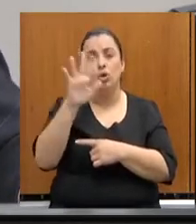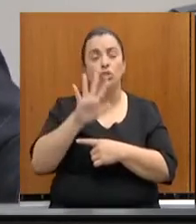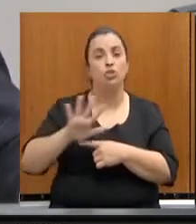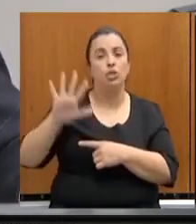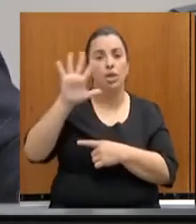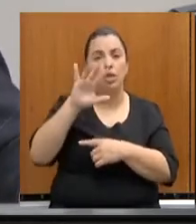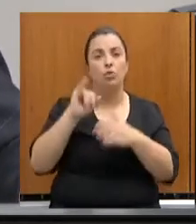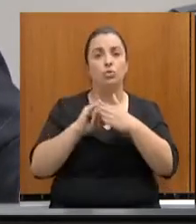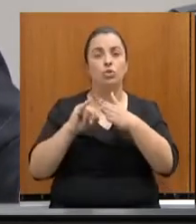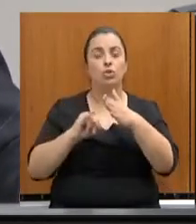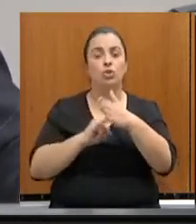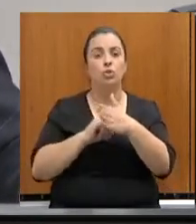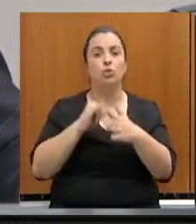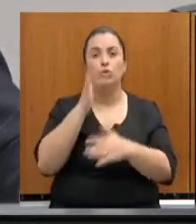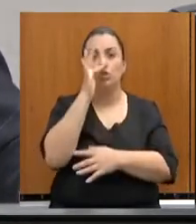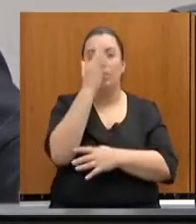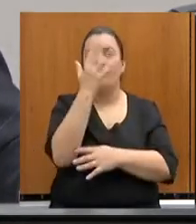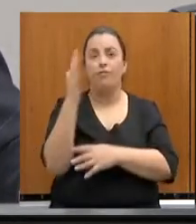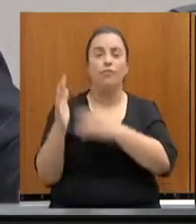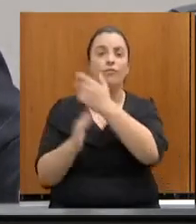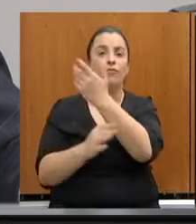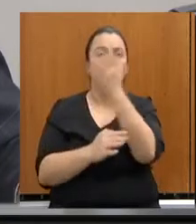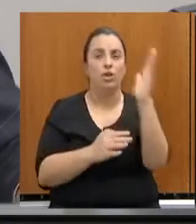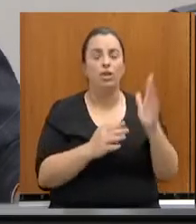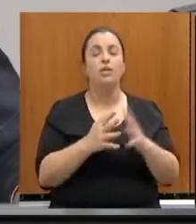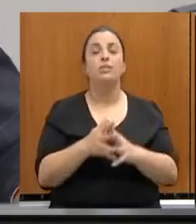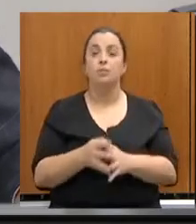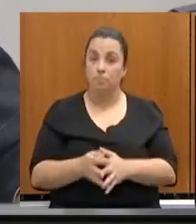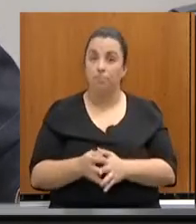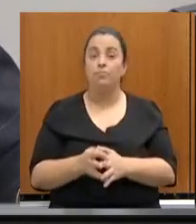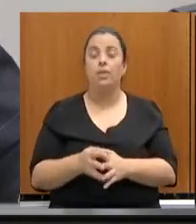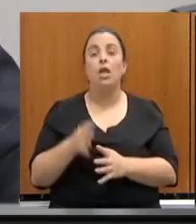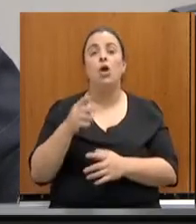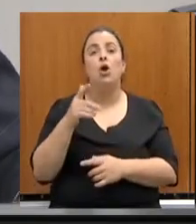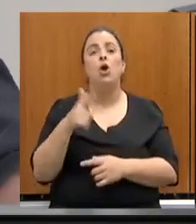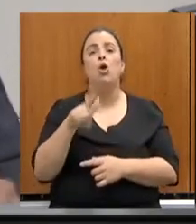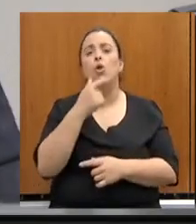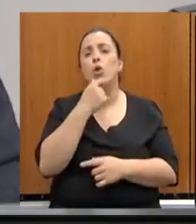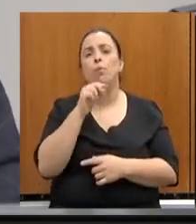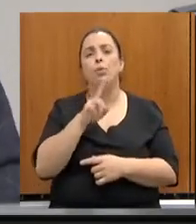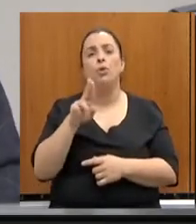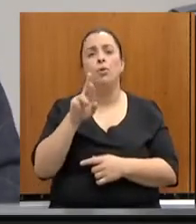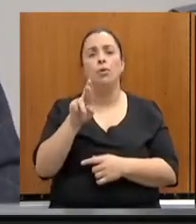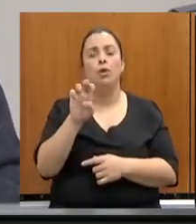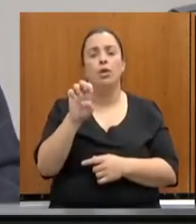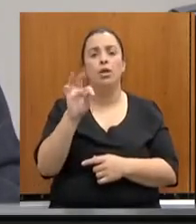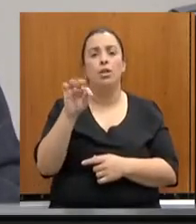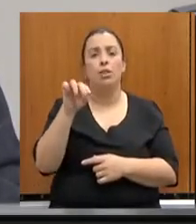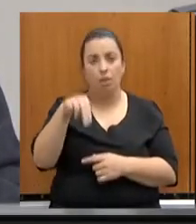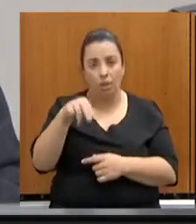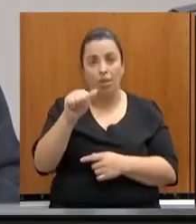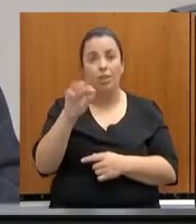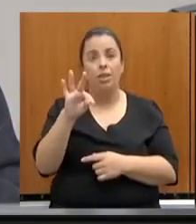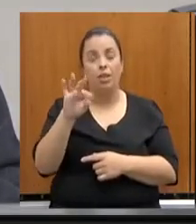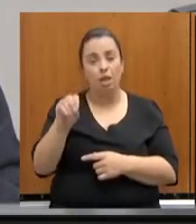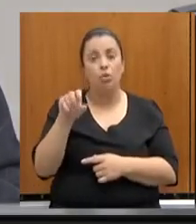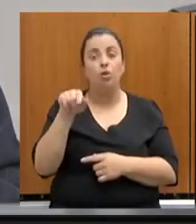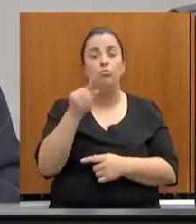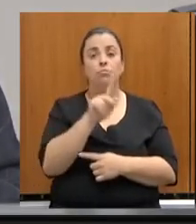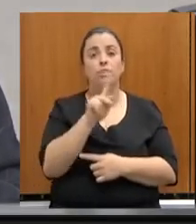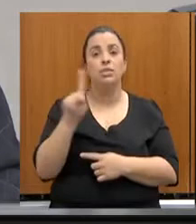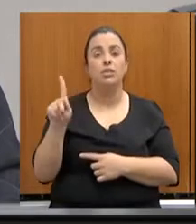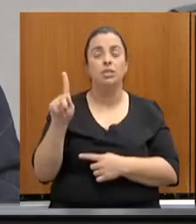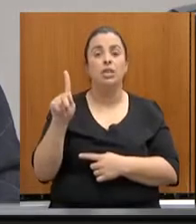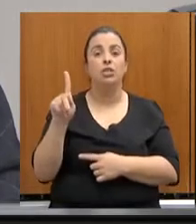o senhor Renato Teixeira Brandão nosso amigo Renato presidente